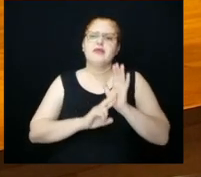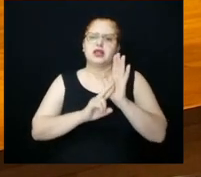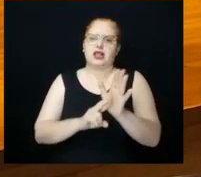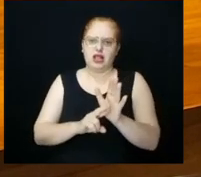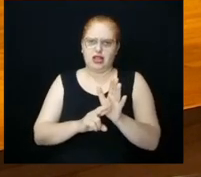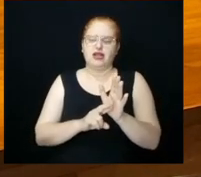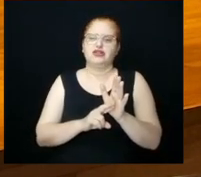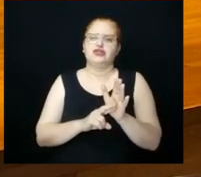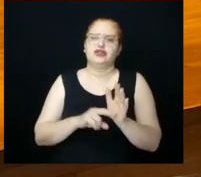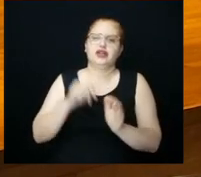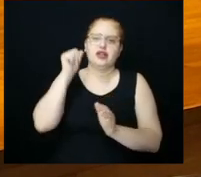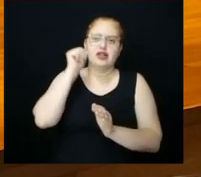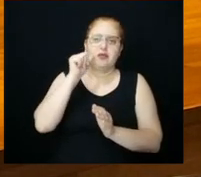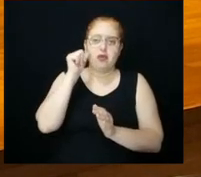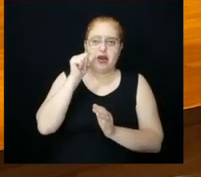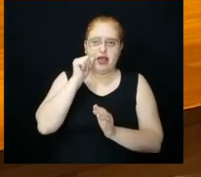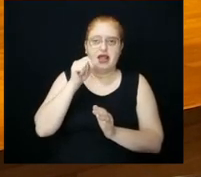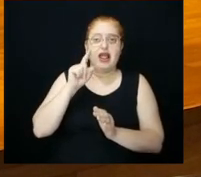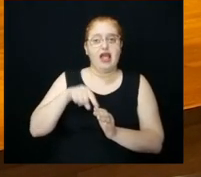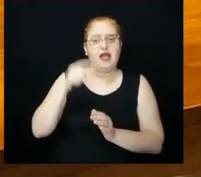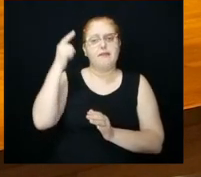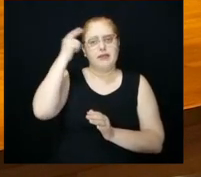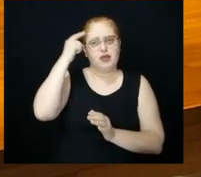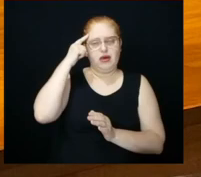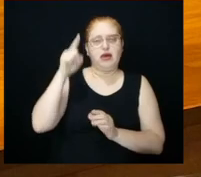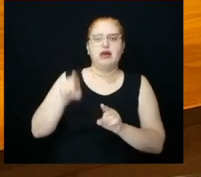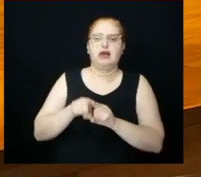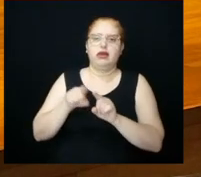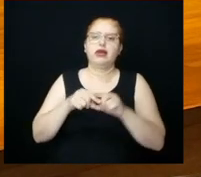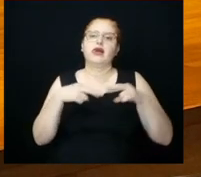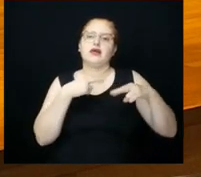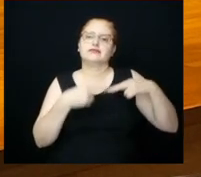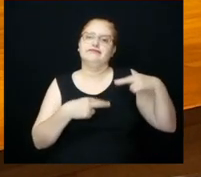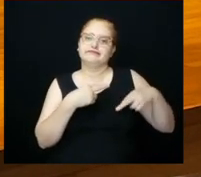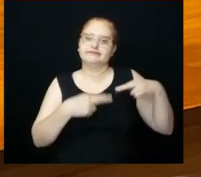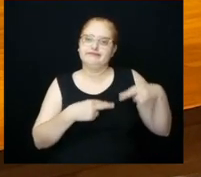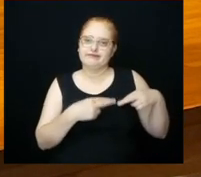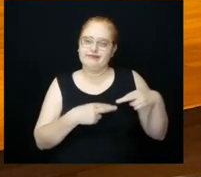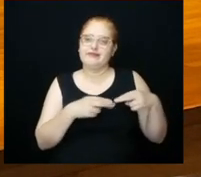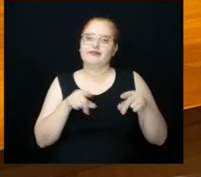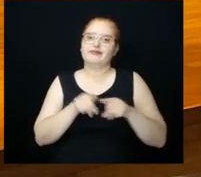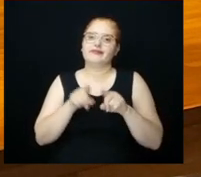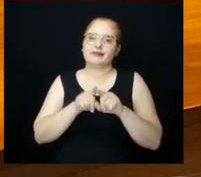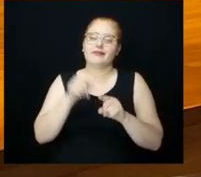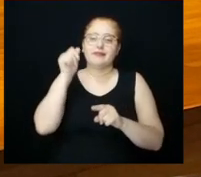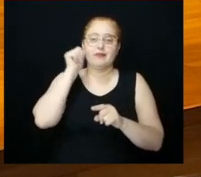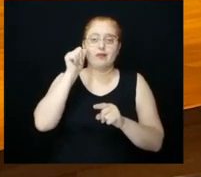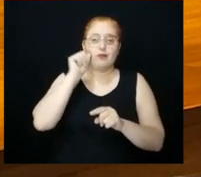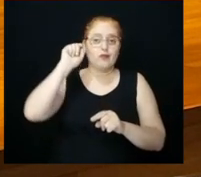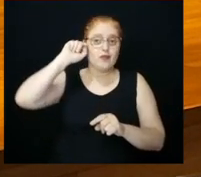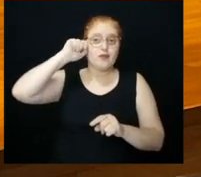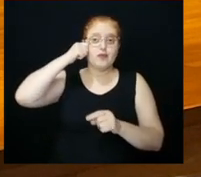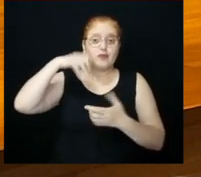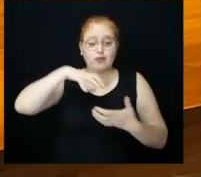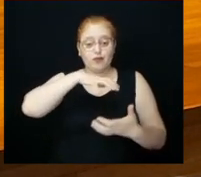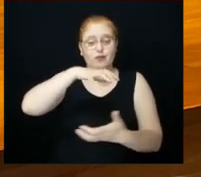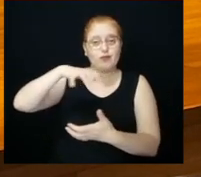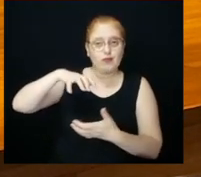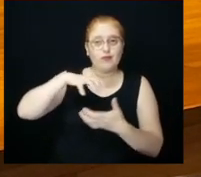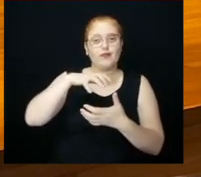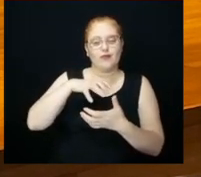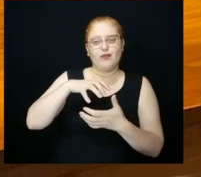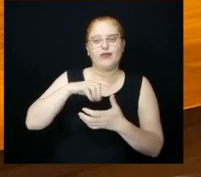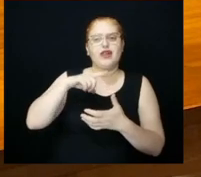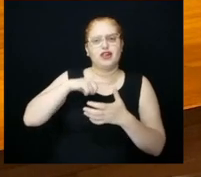feminino, e é uma pensadora, além de ser uma romancista. E da mulher negra no mundo, né? A partir dos